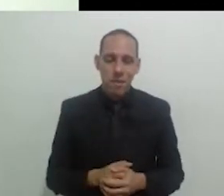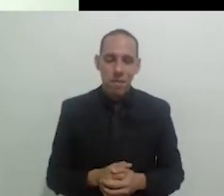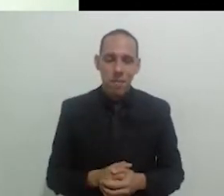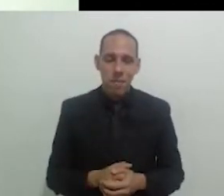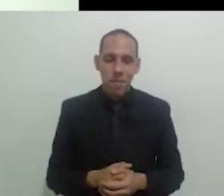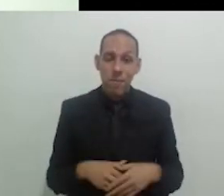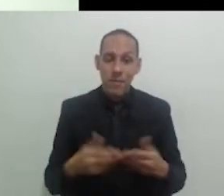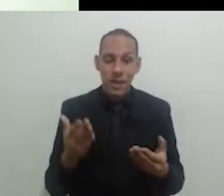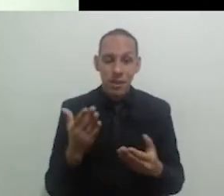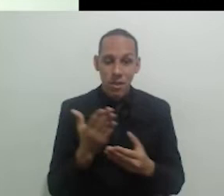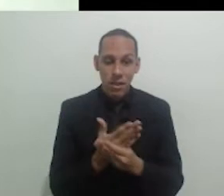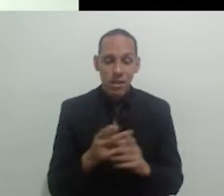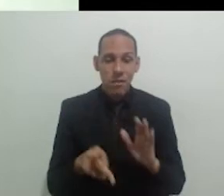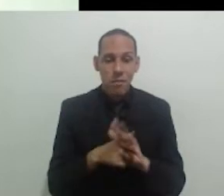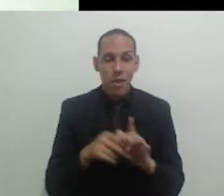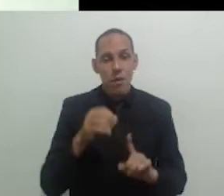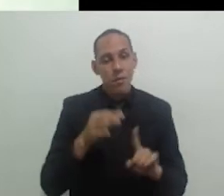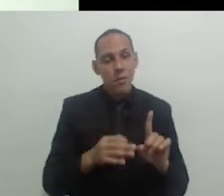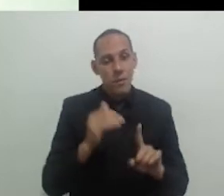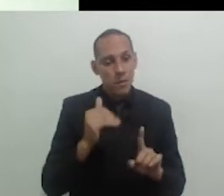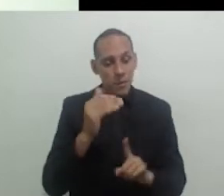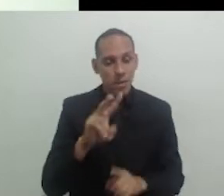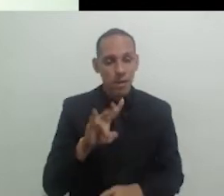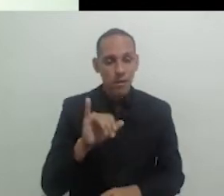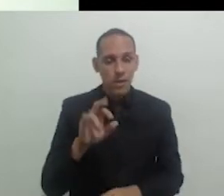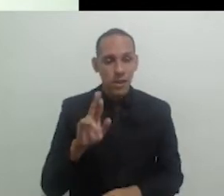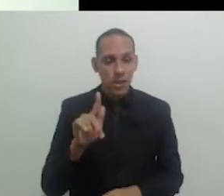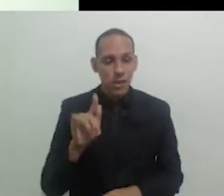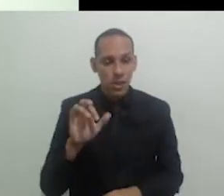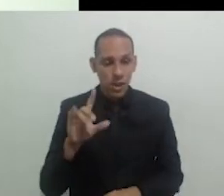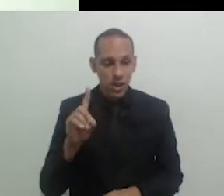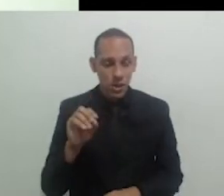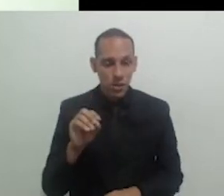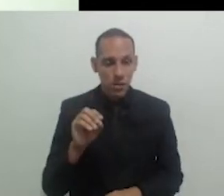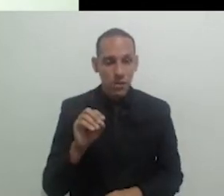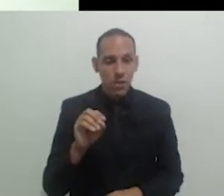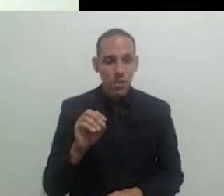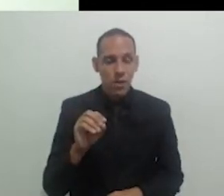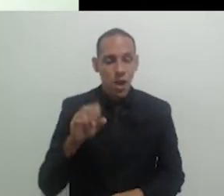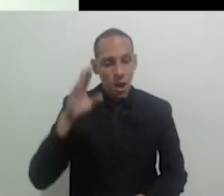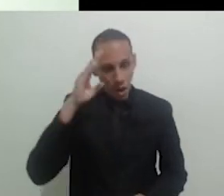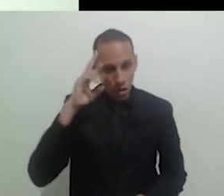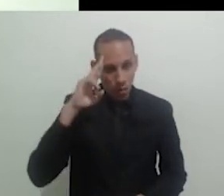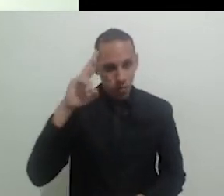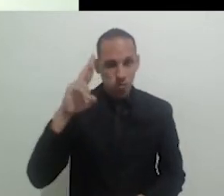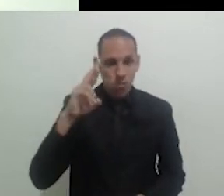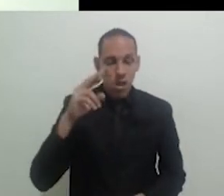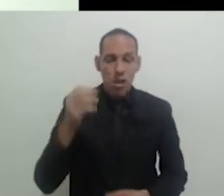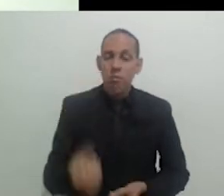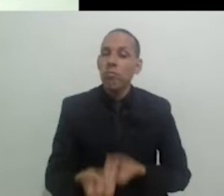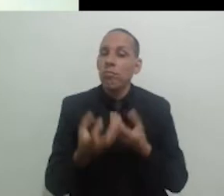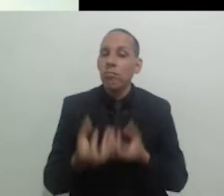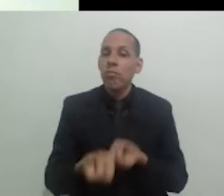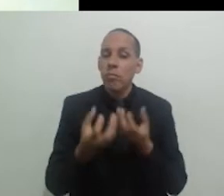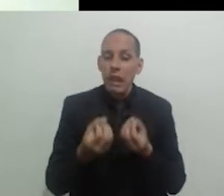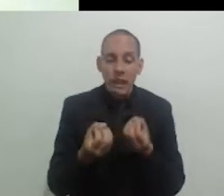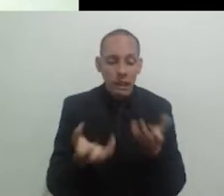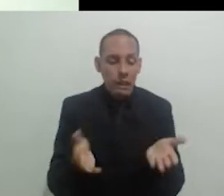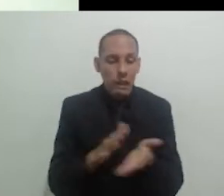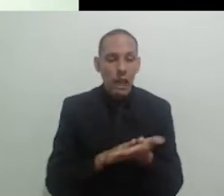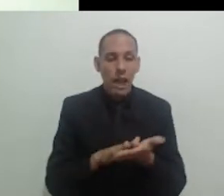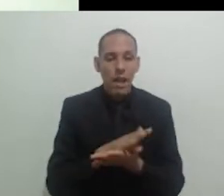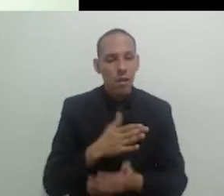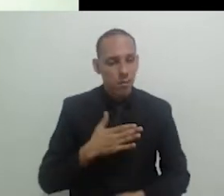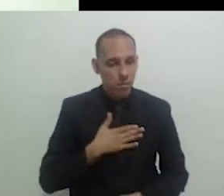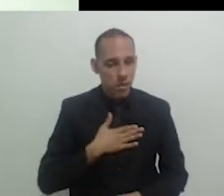desembargador Virgílio, o comandante não prestou informações. No meu caso, eu citei a súmula 14